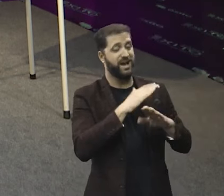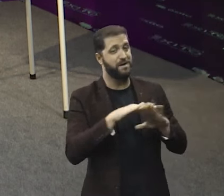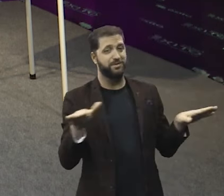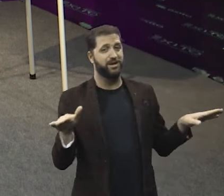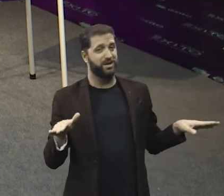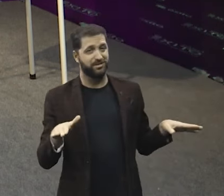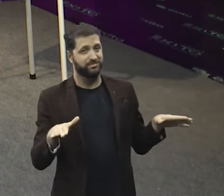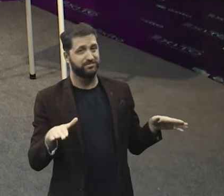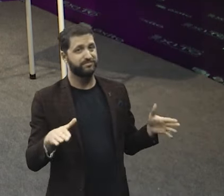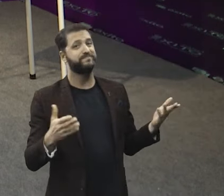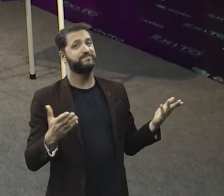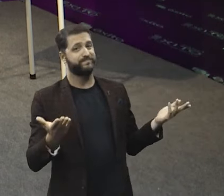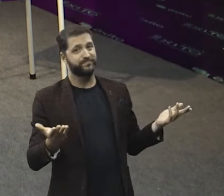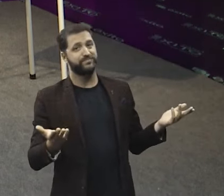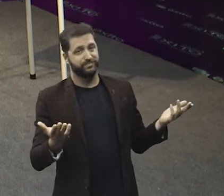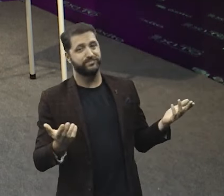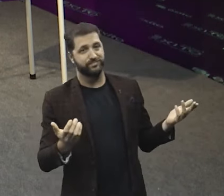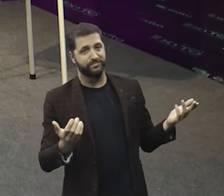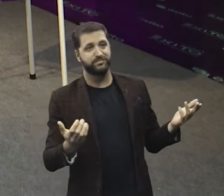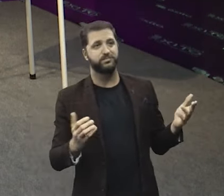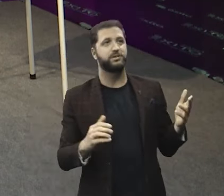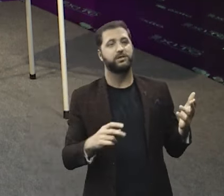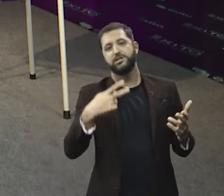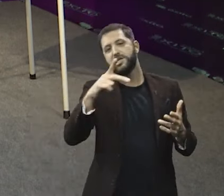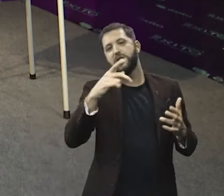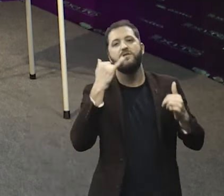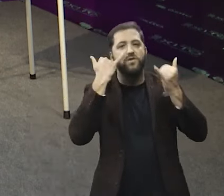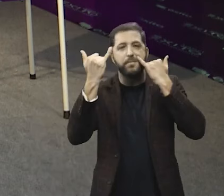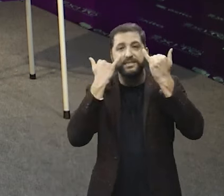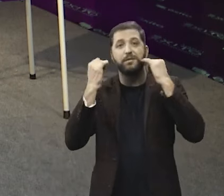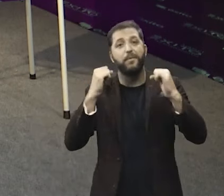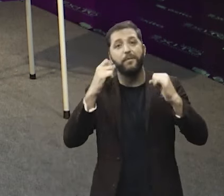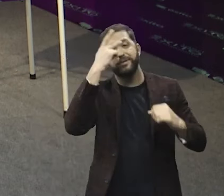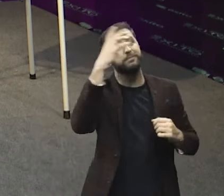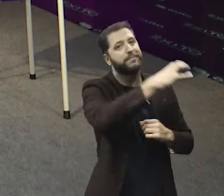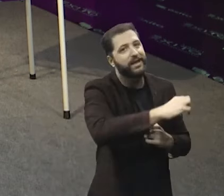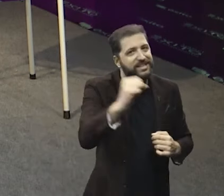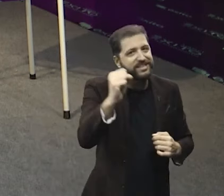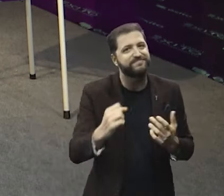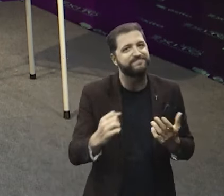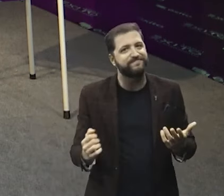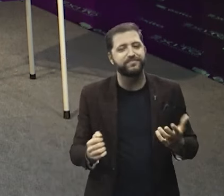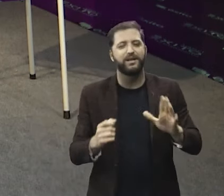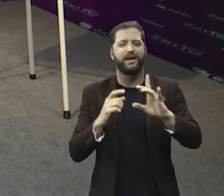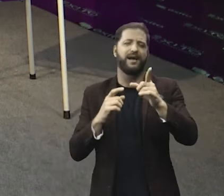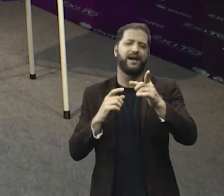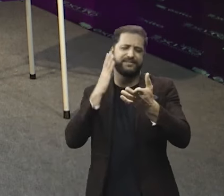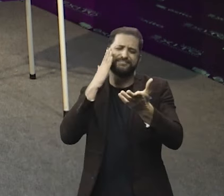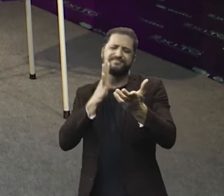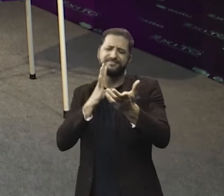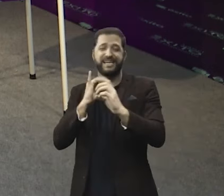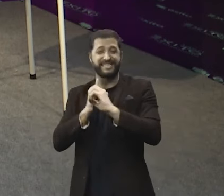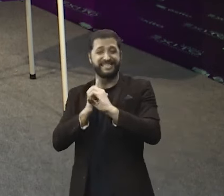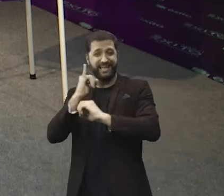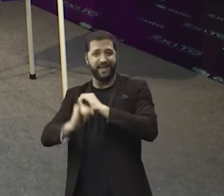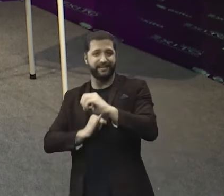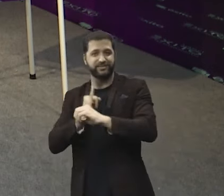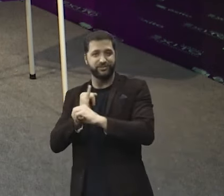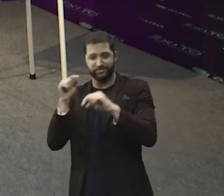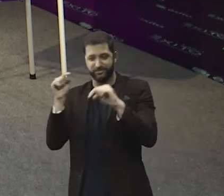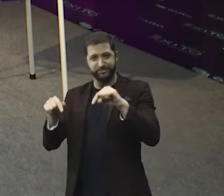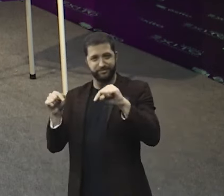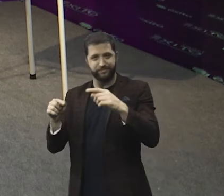exemplo de dados seus por quê Porque qu a internet como você sabe ela tem a possibilidade de